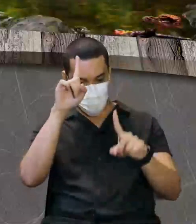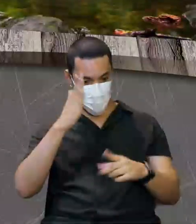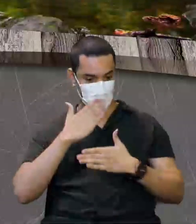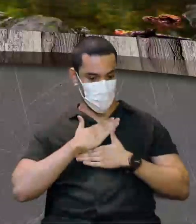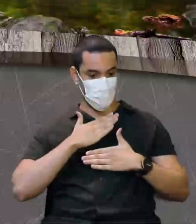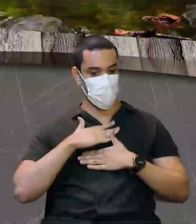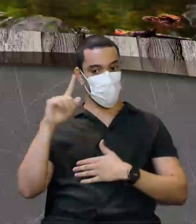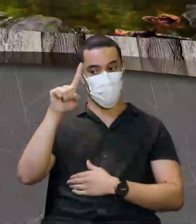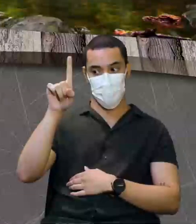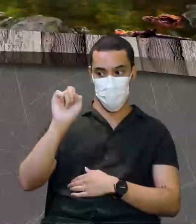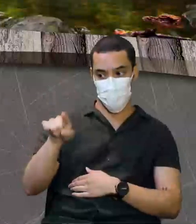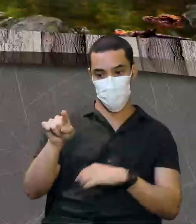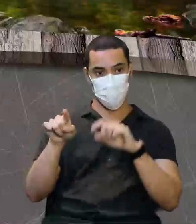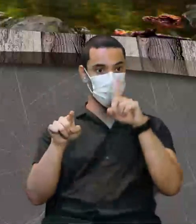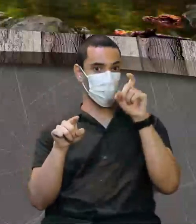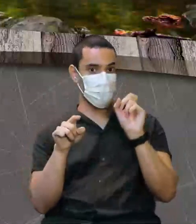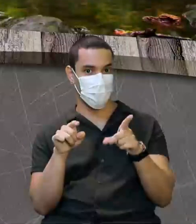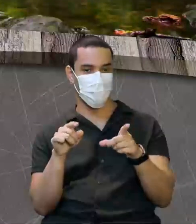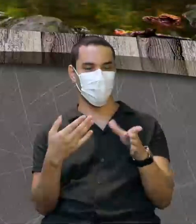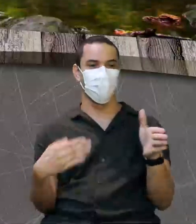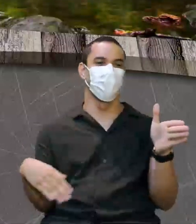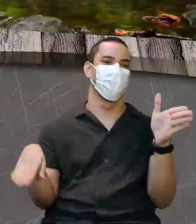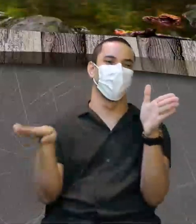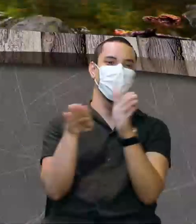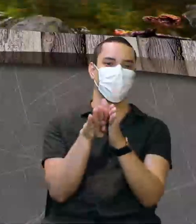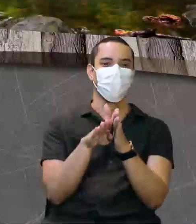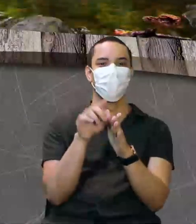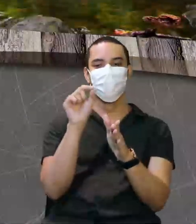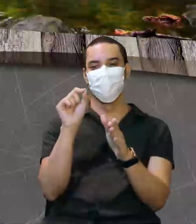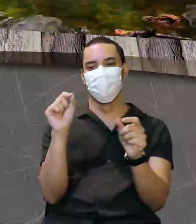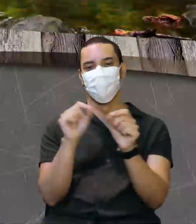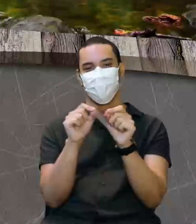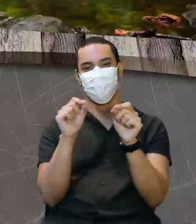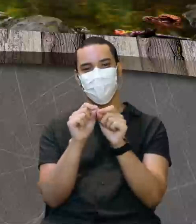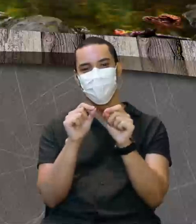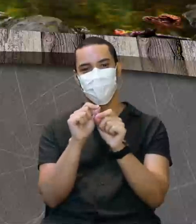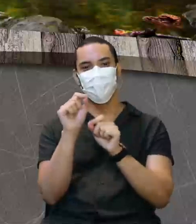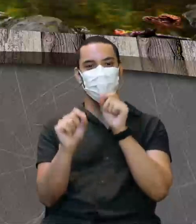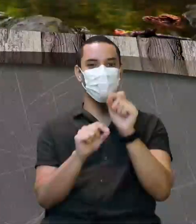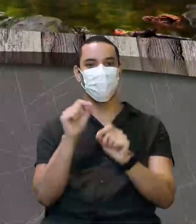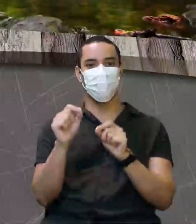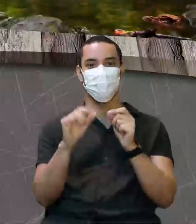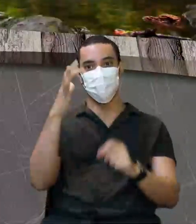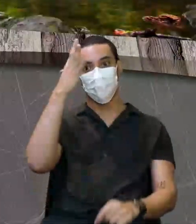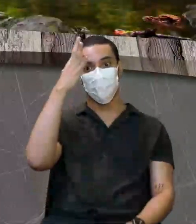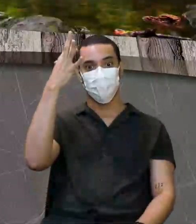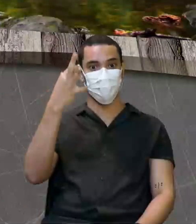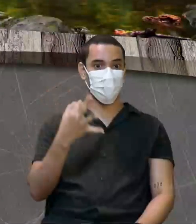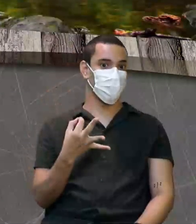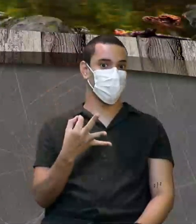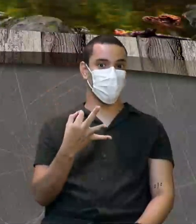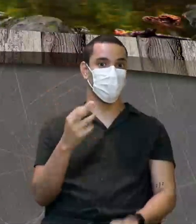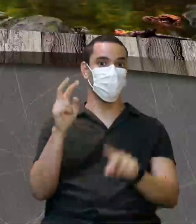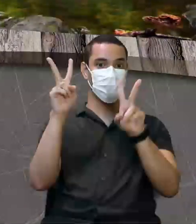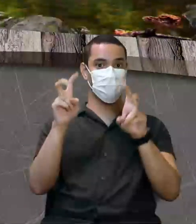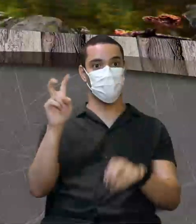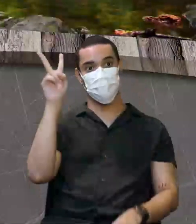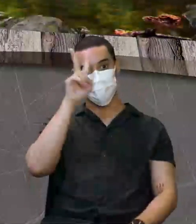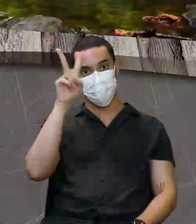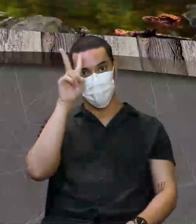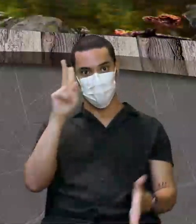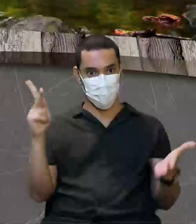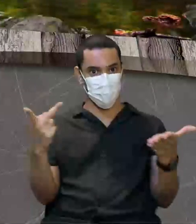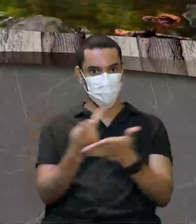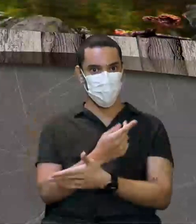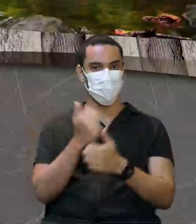situações hipotéticas e chegar a formular a nossa compreensão sobre a história de algum fato,